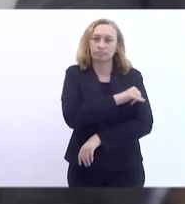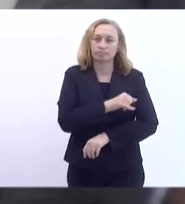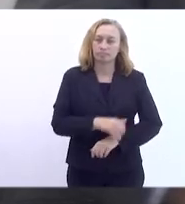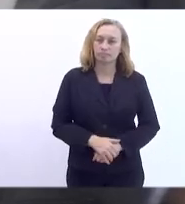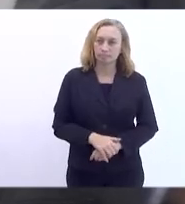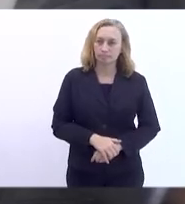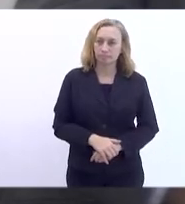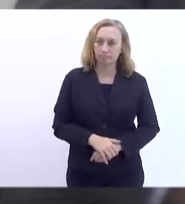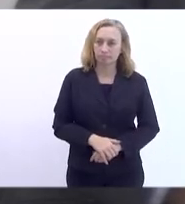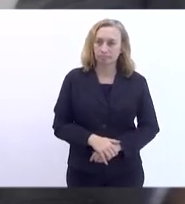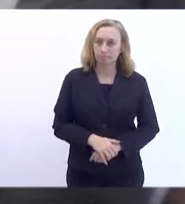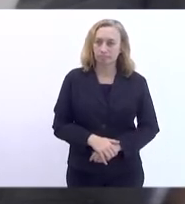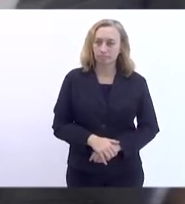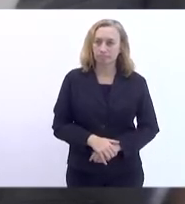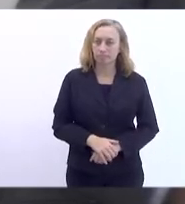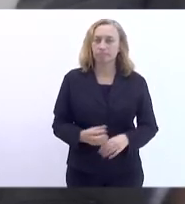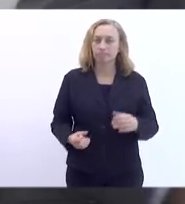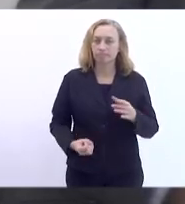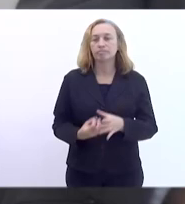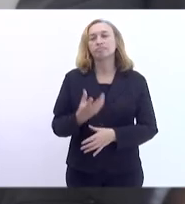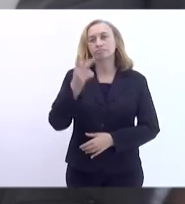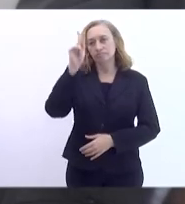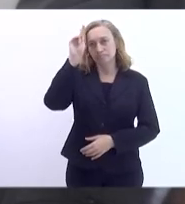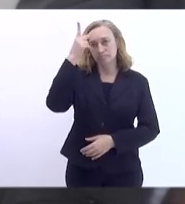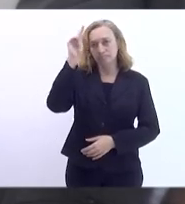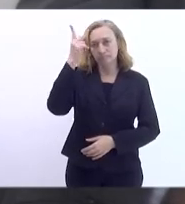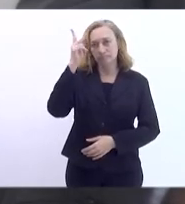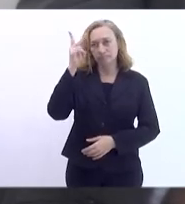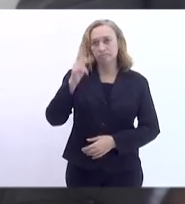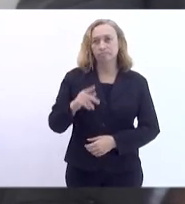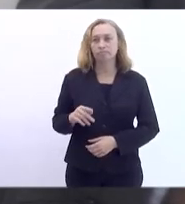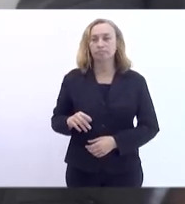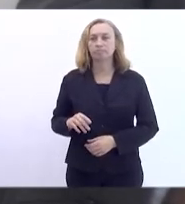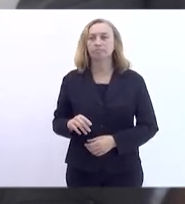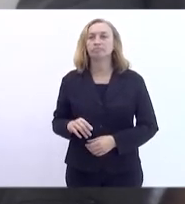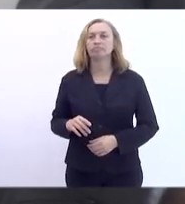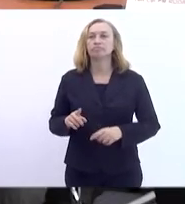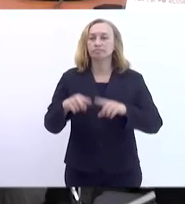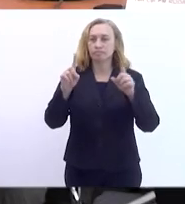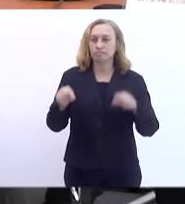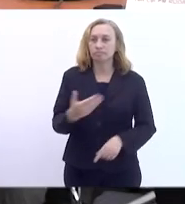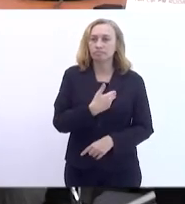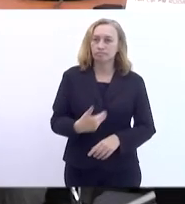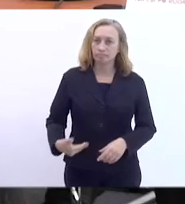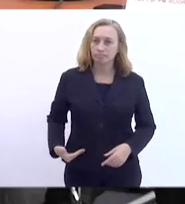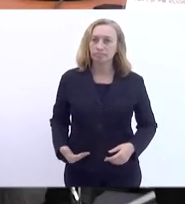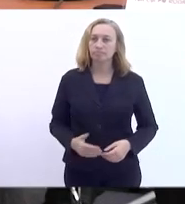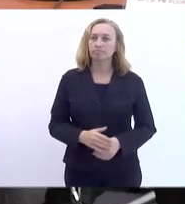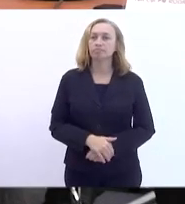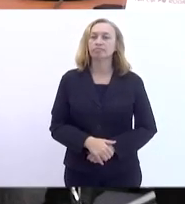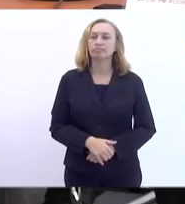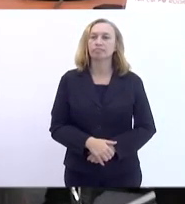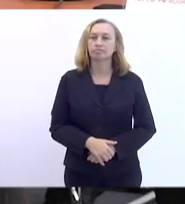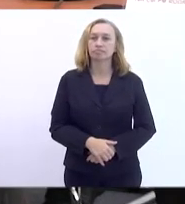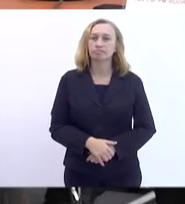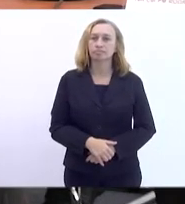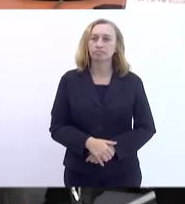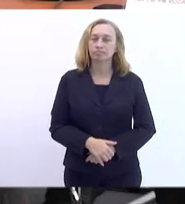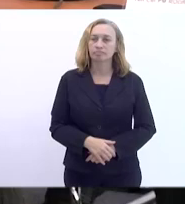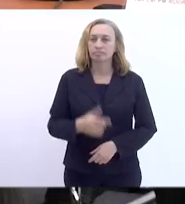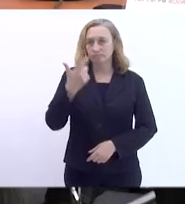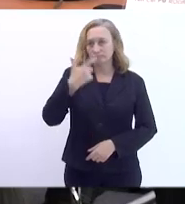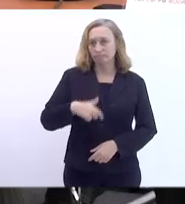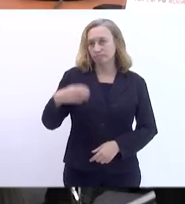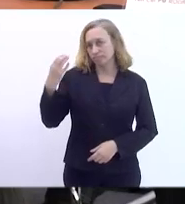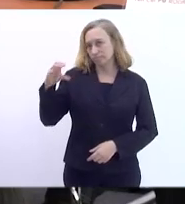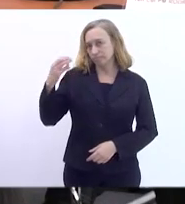ainda pela sua construção histórica é um estado de servidores públicos para mim que sou de